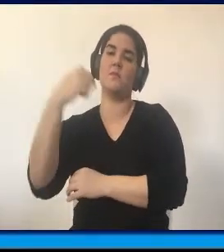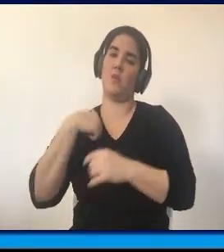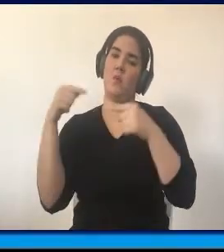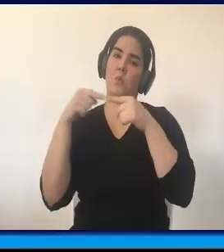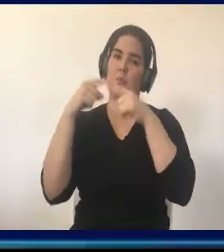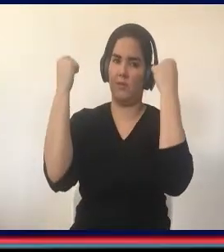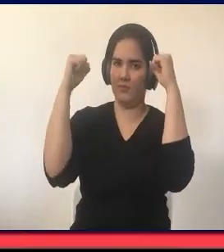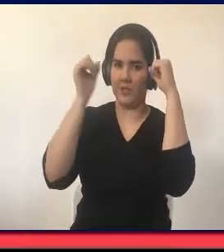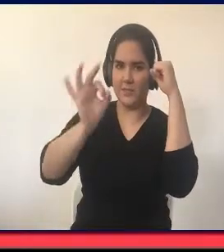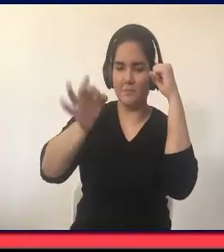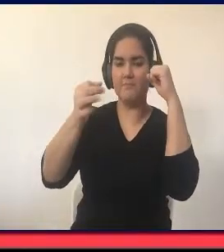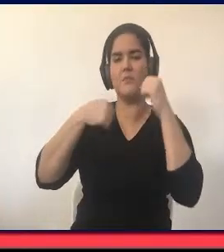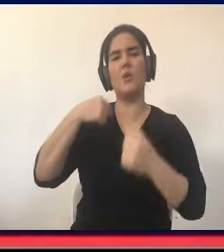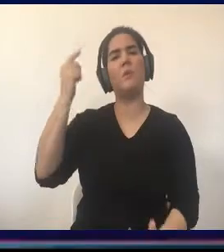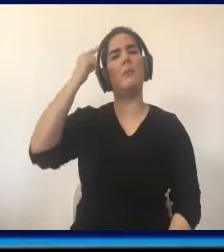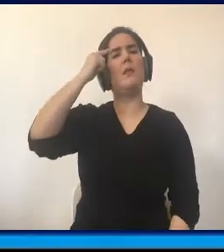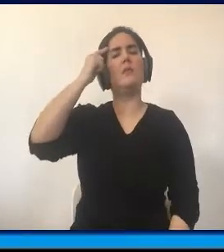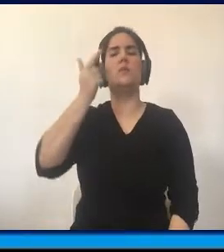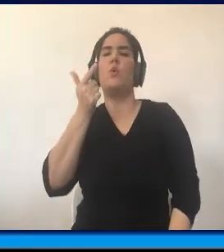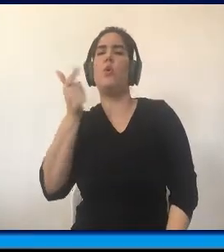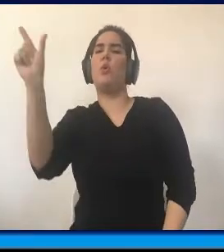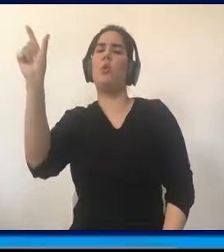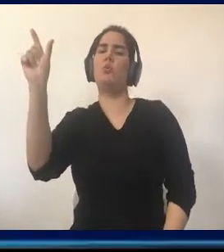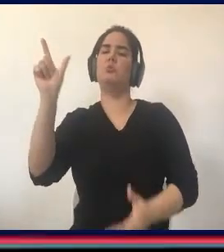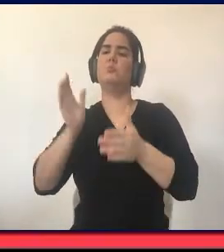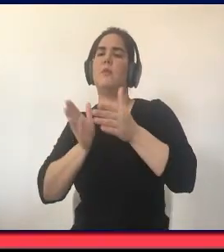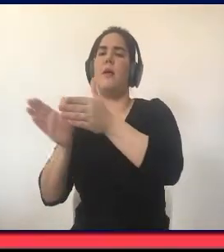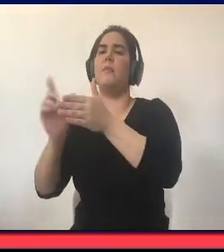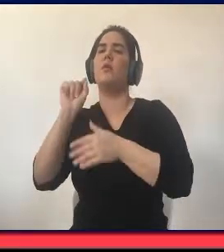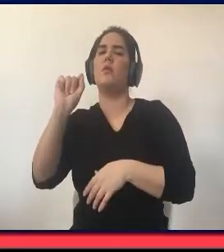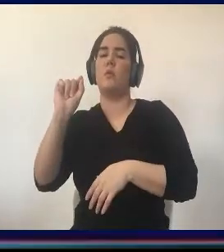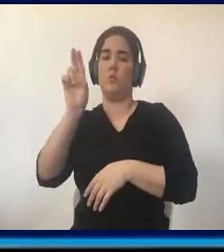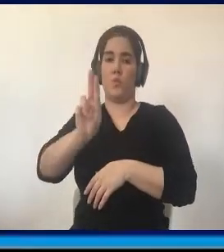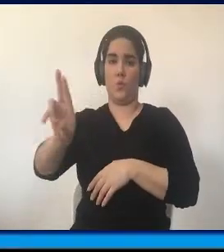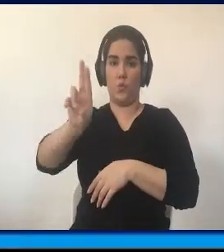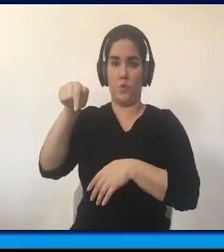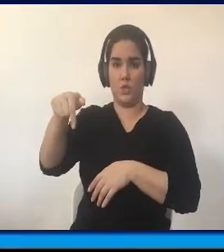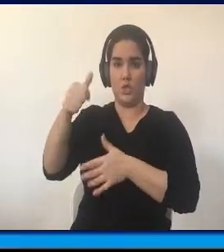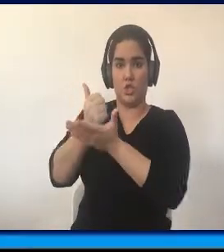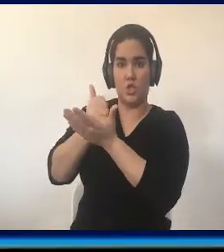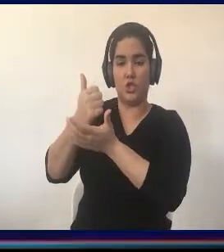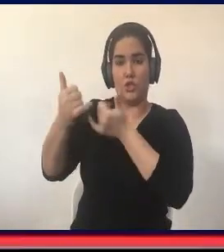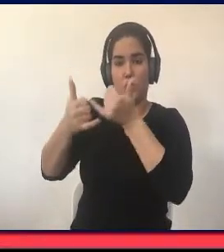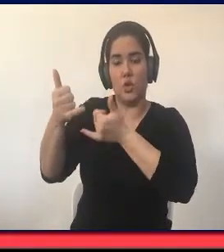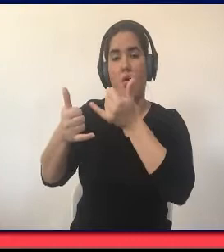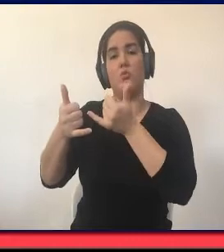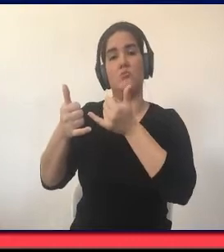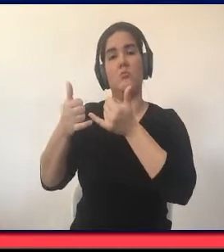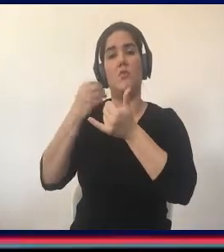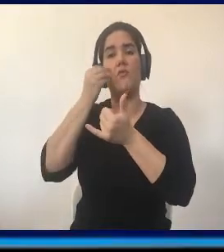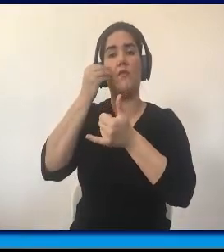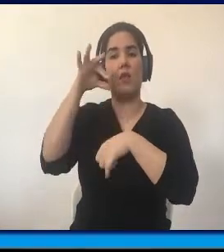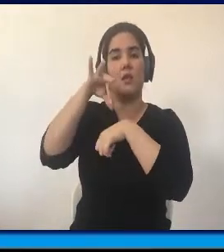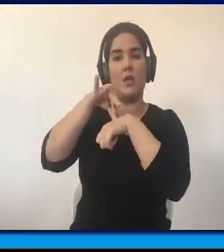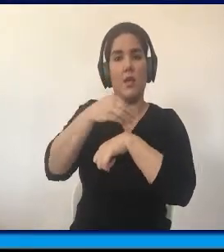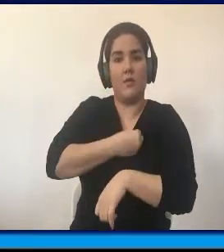pensei numa outra vertente, que é utilizar esses jogos como motivação para a prática real. O que aconteceu? Eu comprei